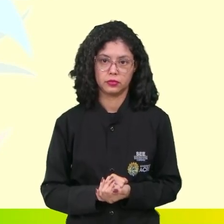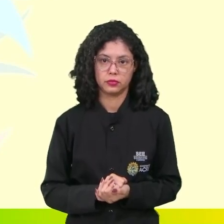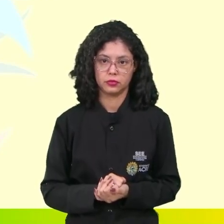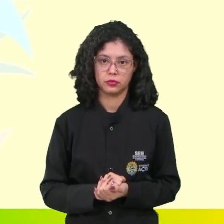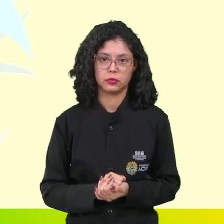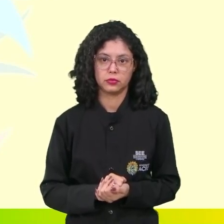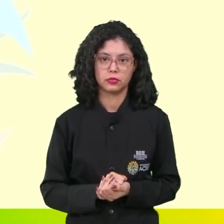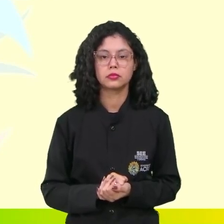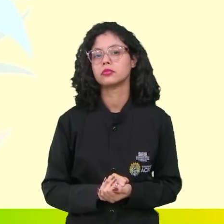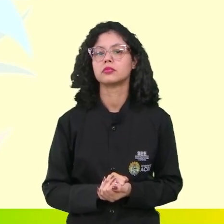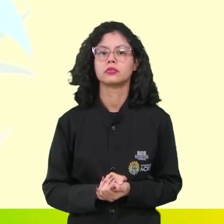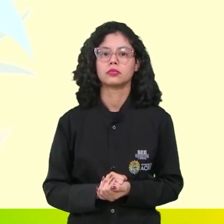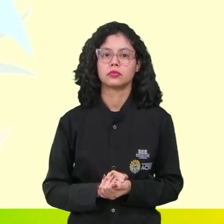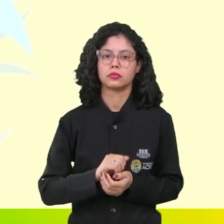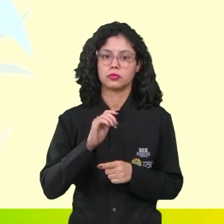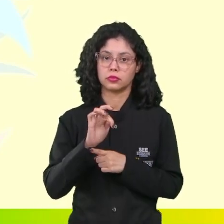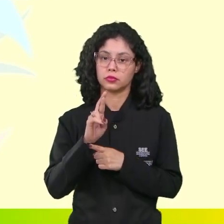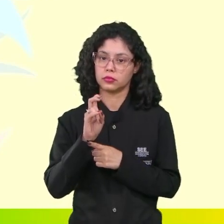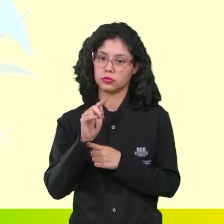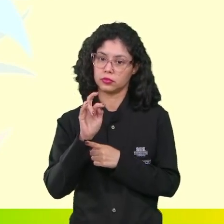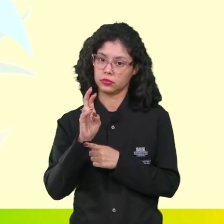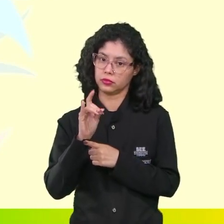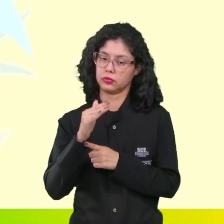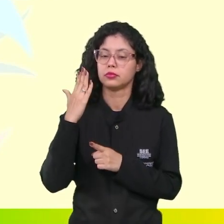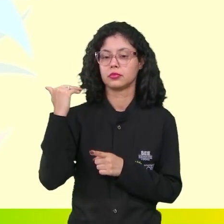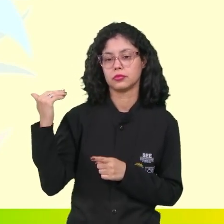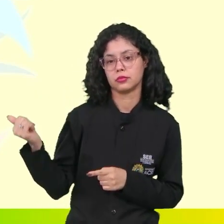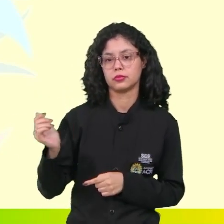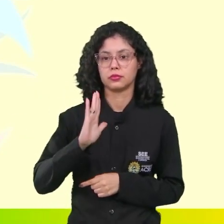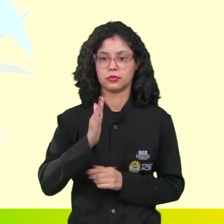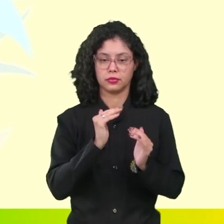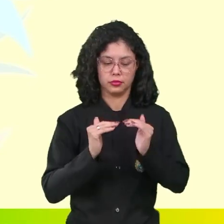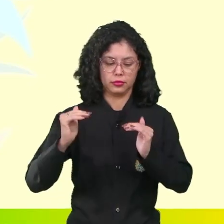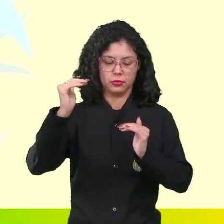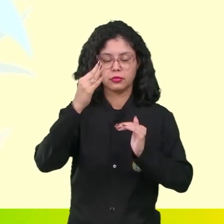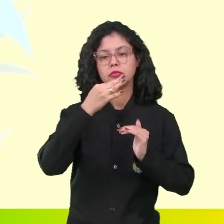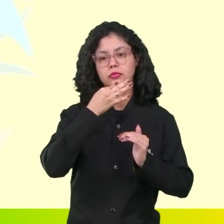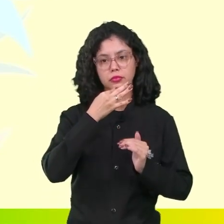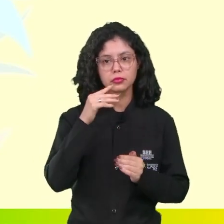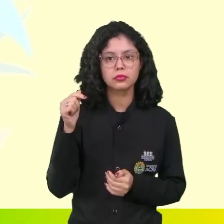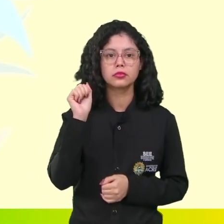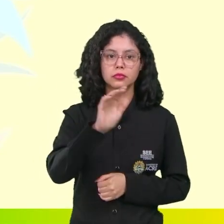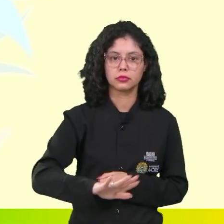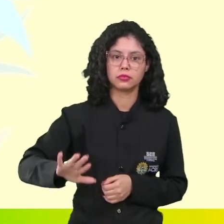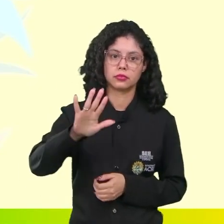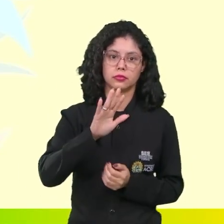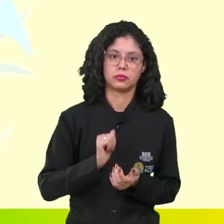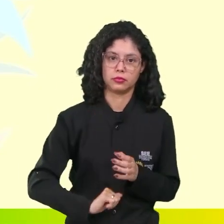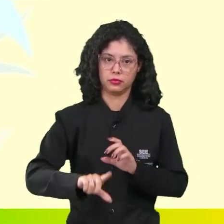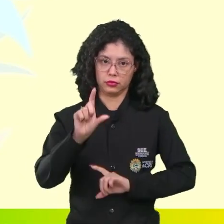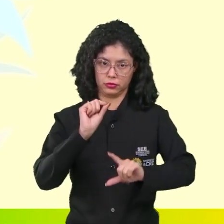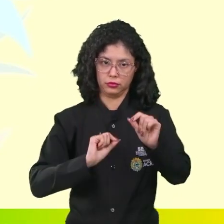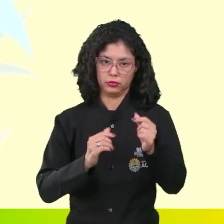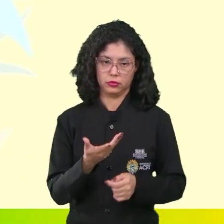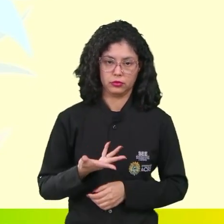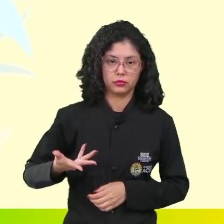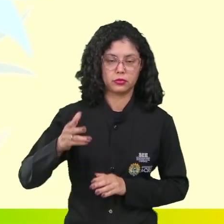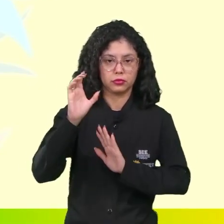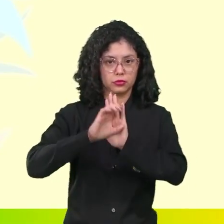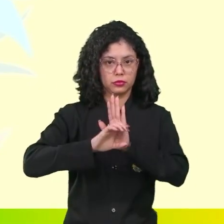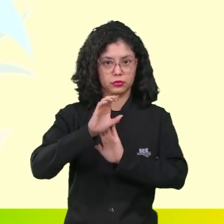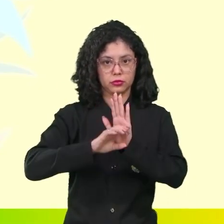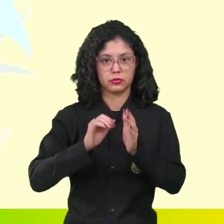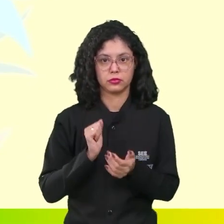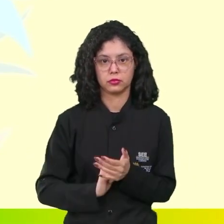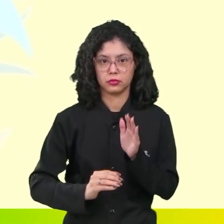os algoritmos, que são famosos aí, já têm uma certa relevância e conhecimento no geral, eles selecionam o